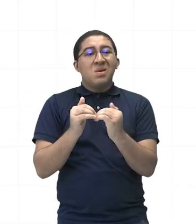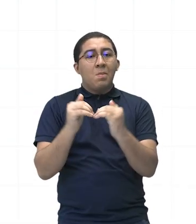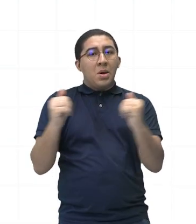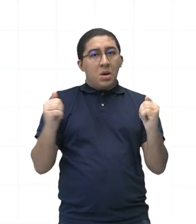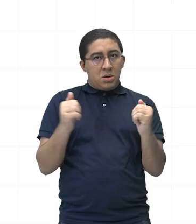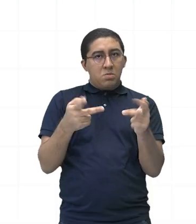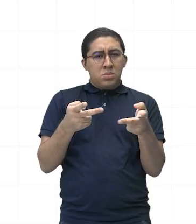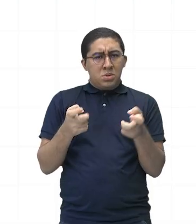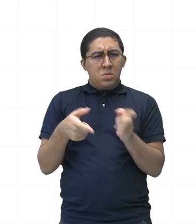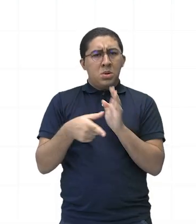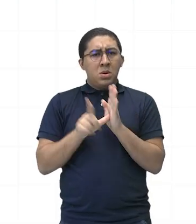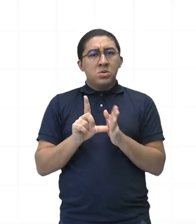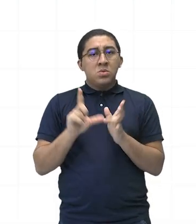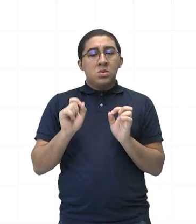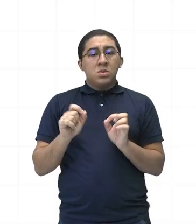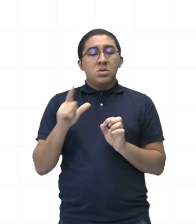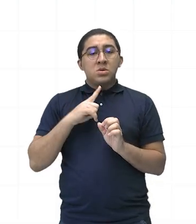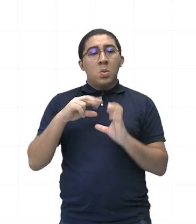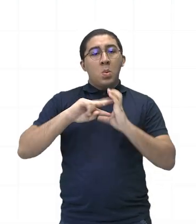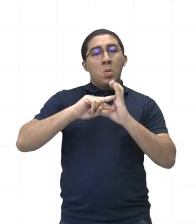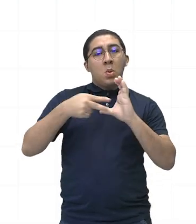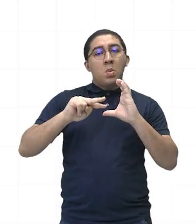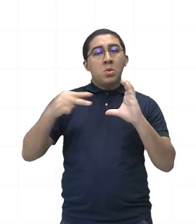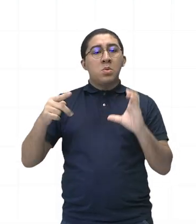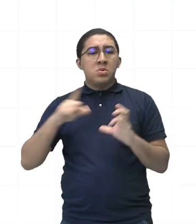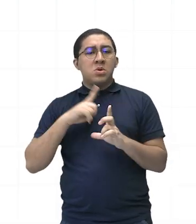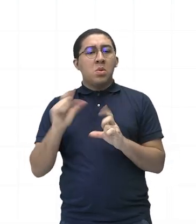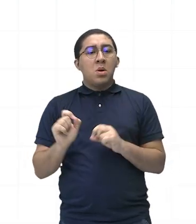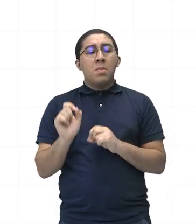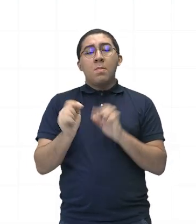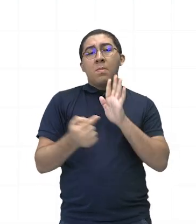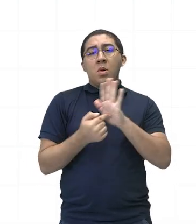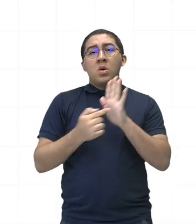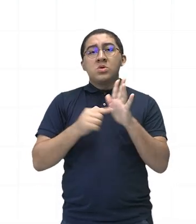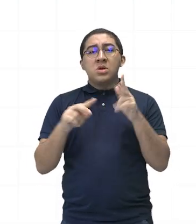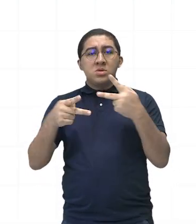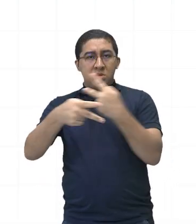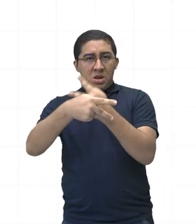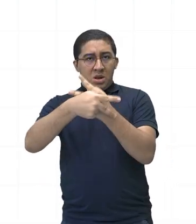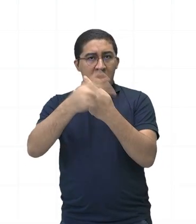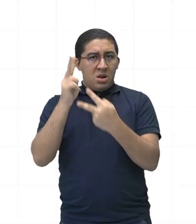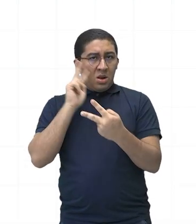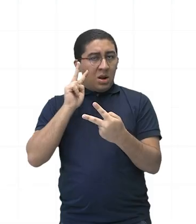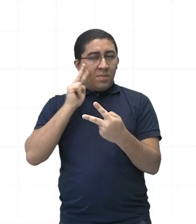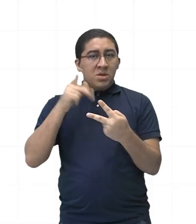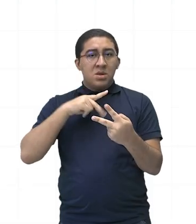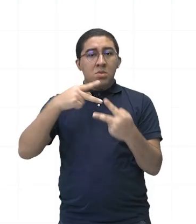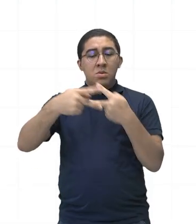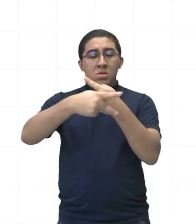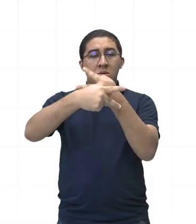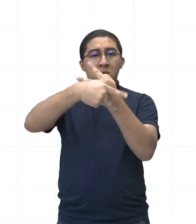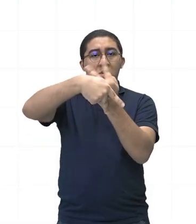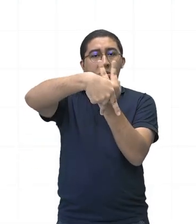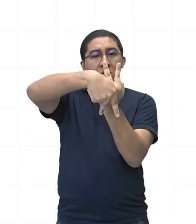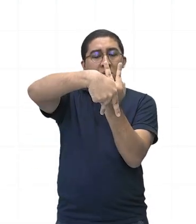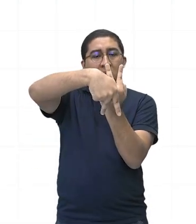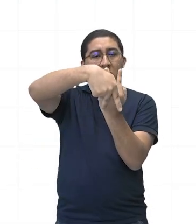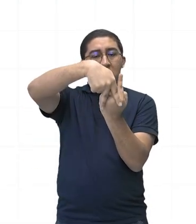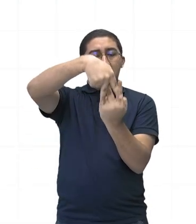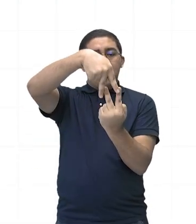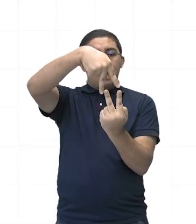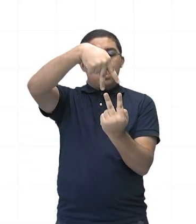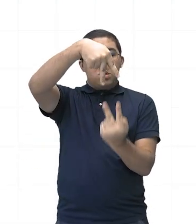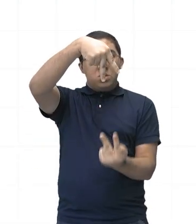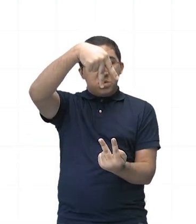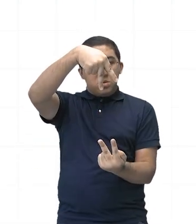vez anteriormente o cromossomo estava com aquela aparência de X. Agora é como se cada lado daquele X fosse puxado para um